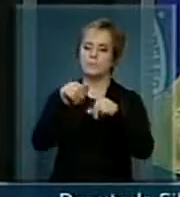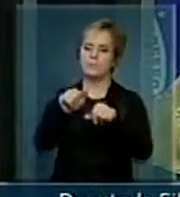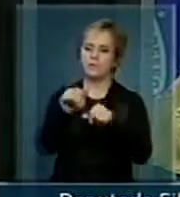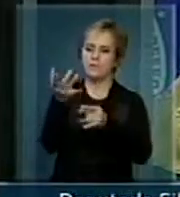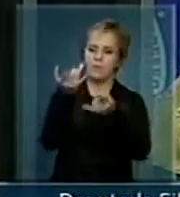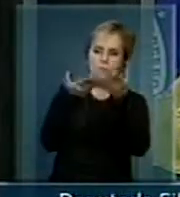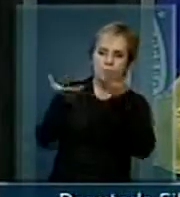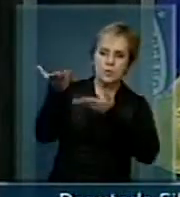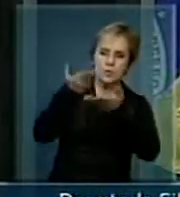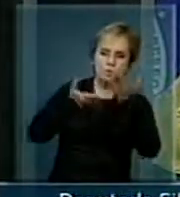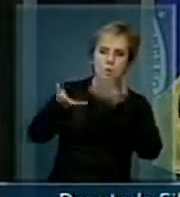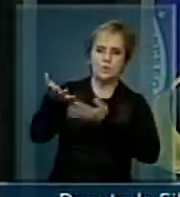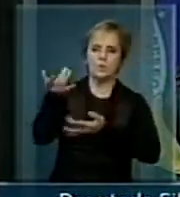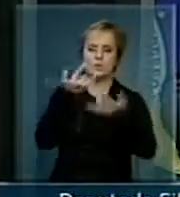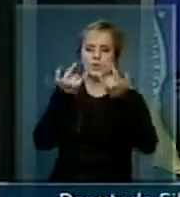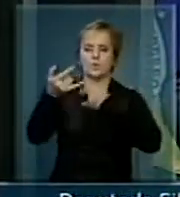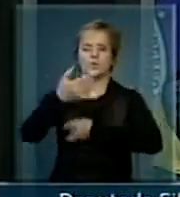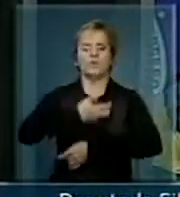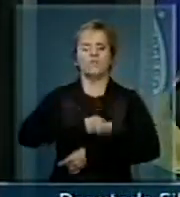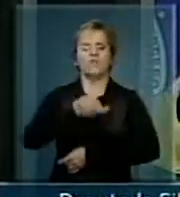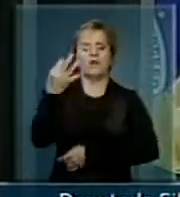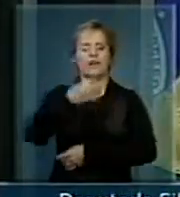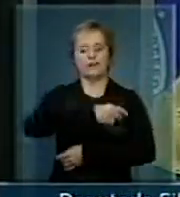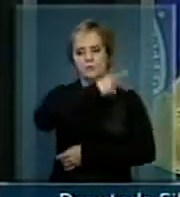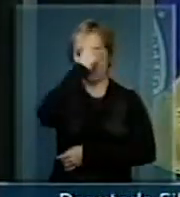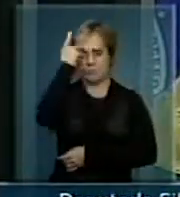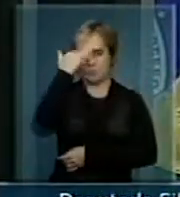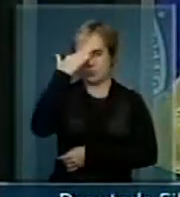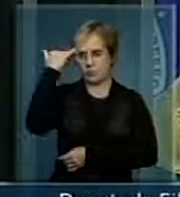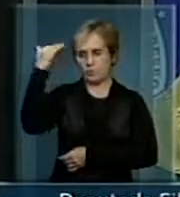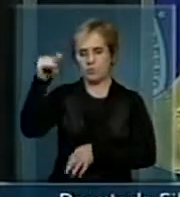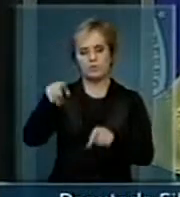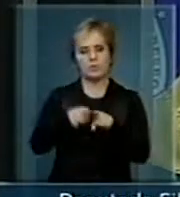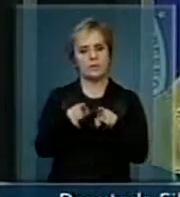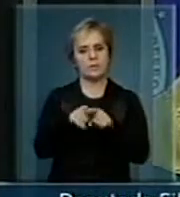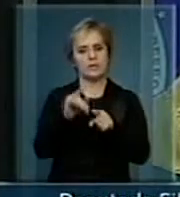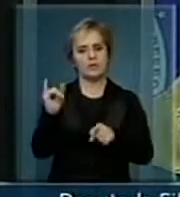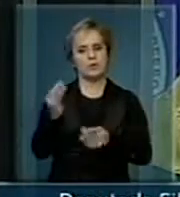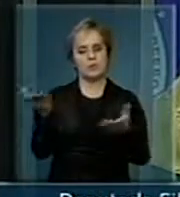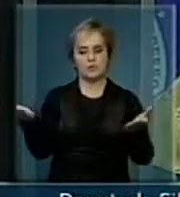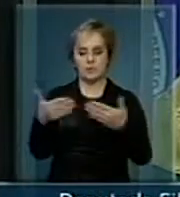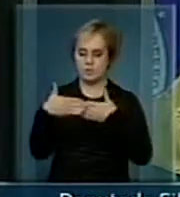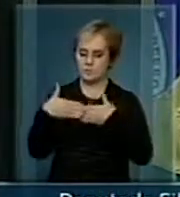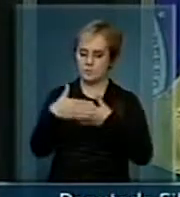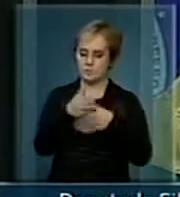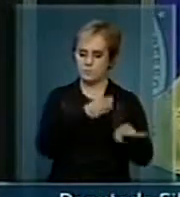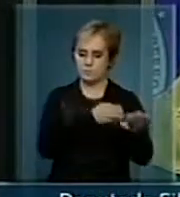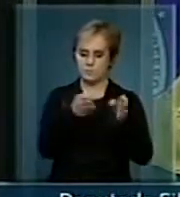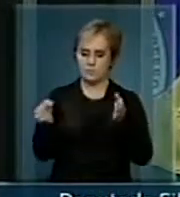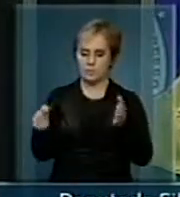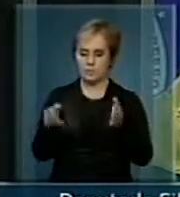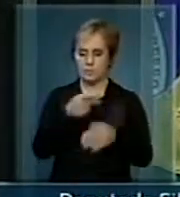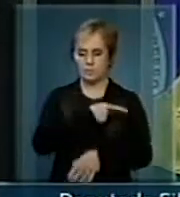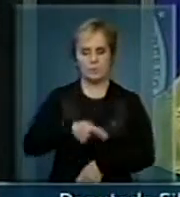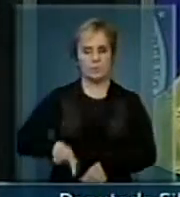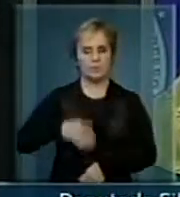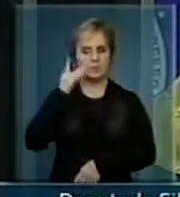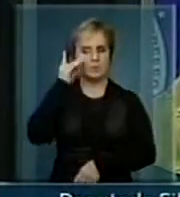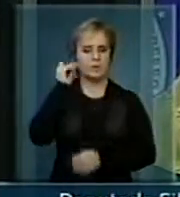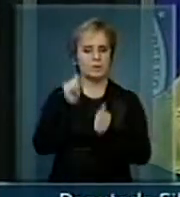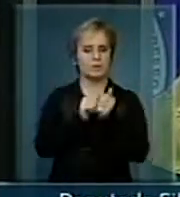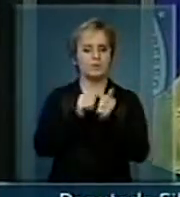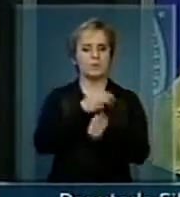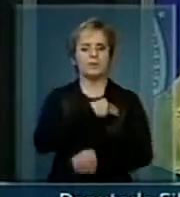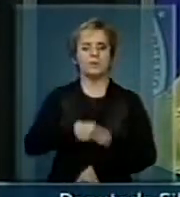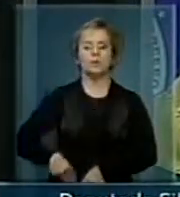talentos. É bom lembrar ainda, senhor presidente, que ainda nesta semana, a presidenta Dilma, ministro Fernando Haddad,